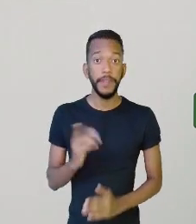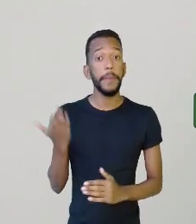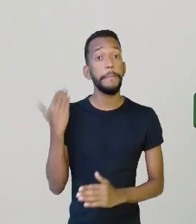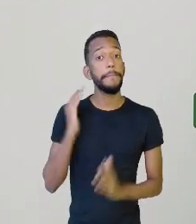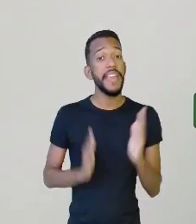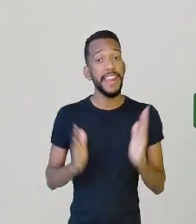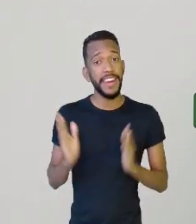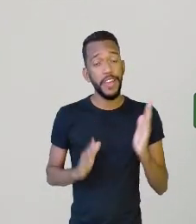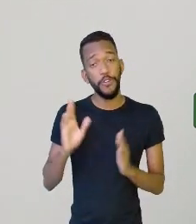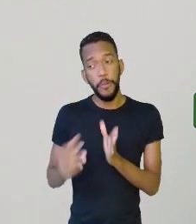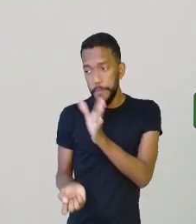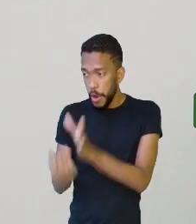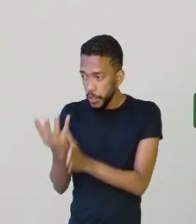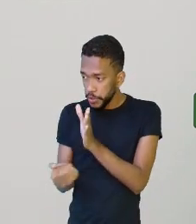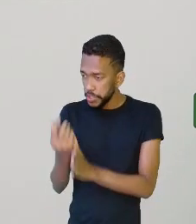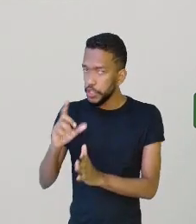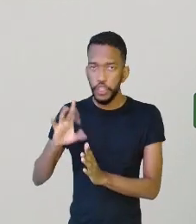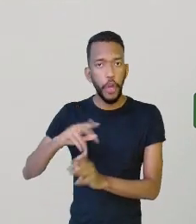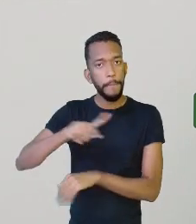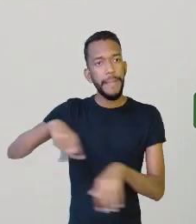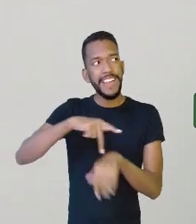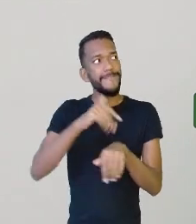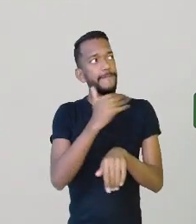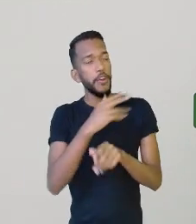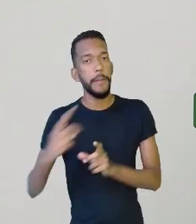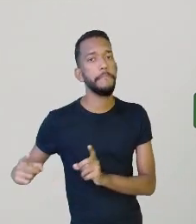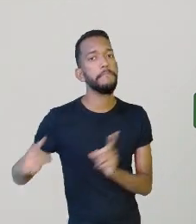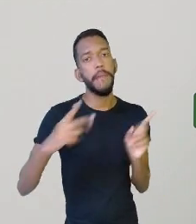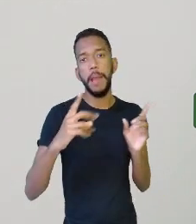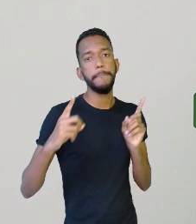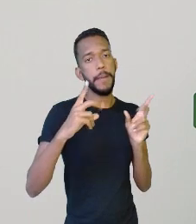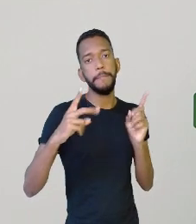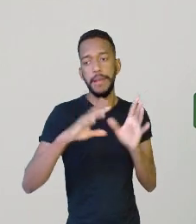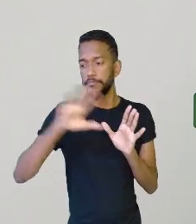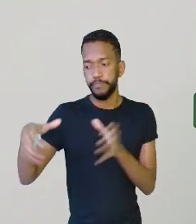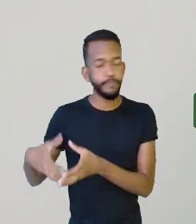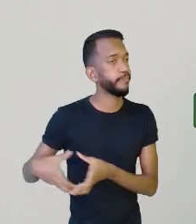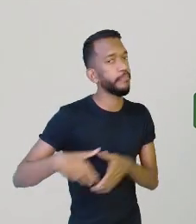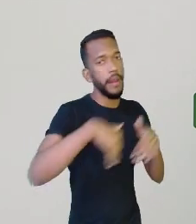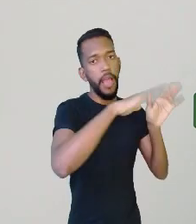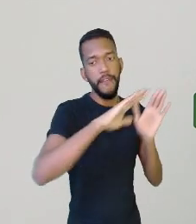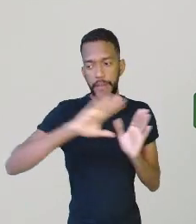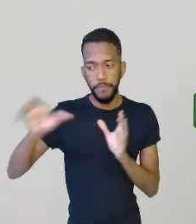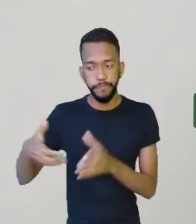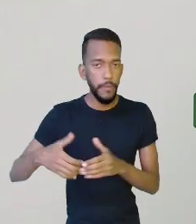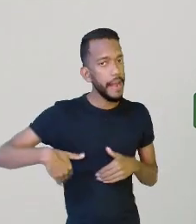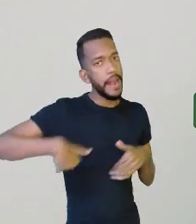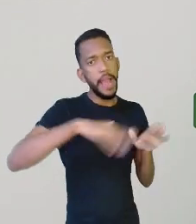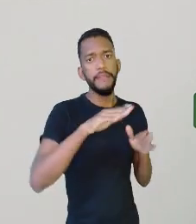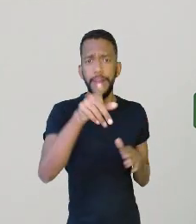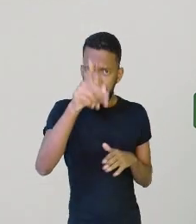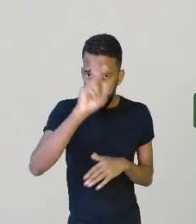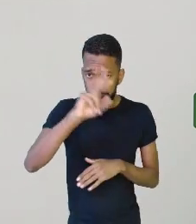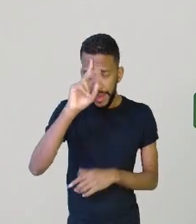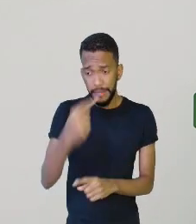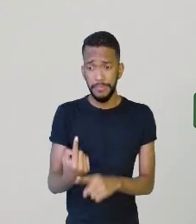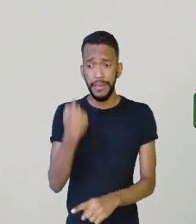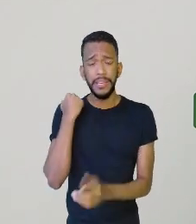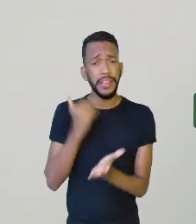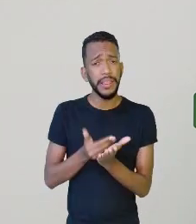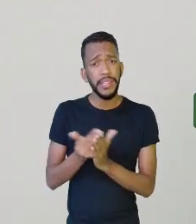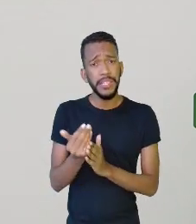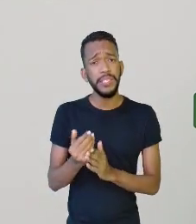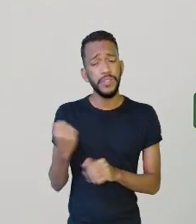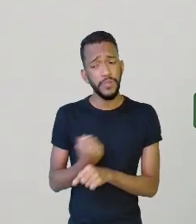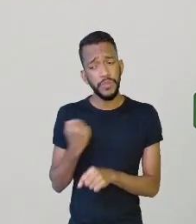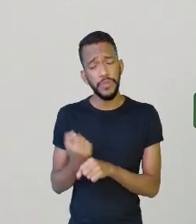a produção era para exportação, era para fora do país. Lembra que logo no início da construção da nossa